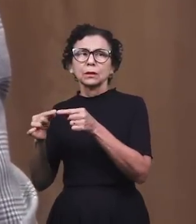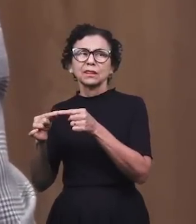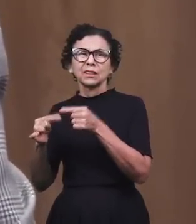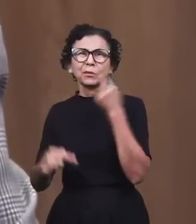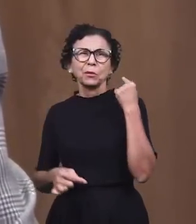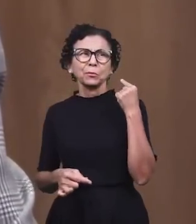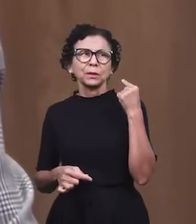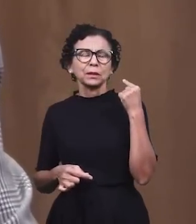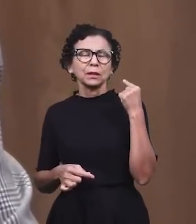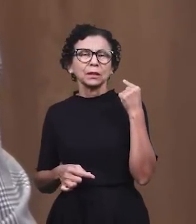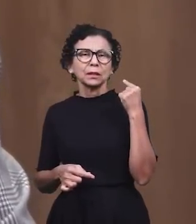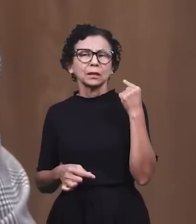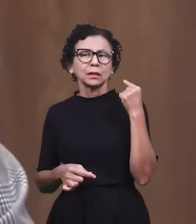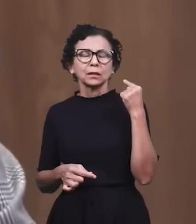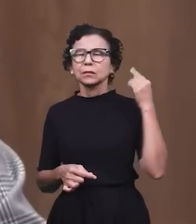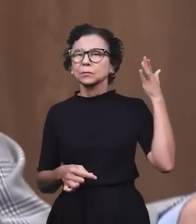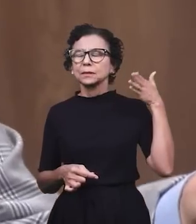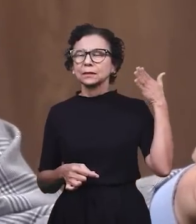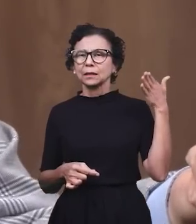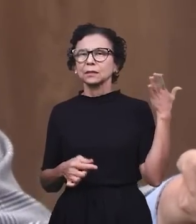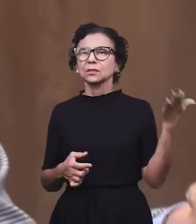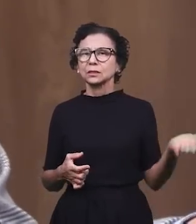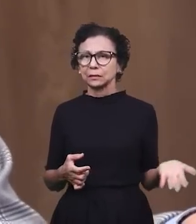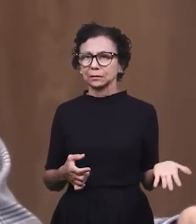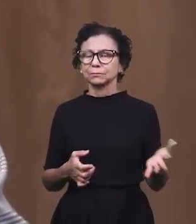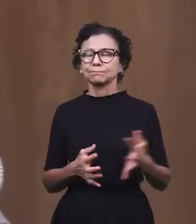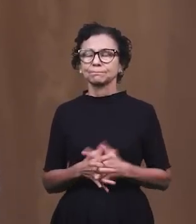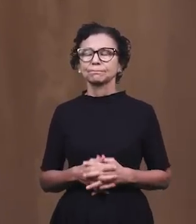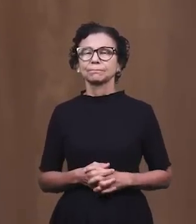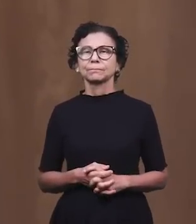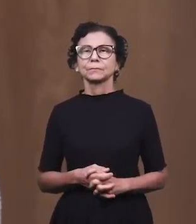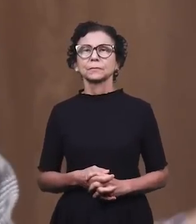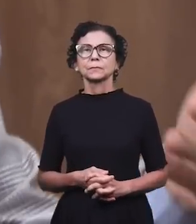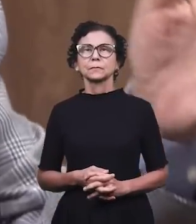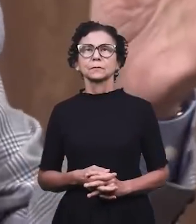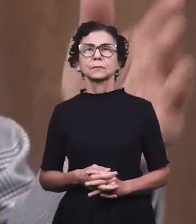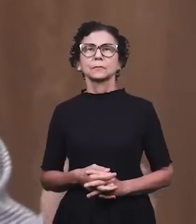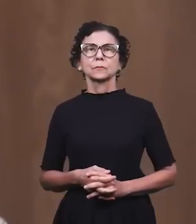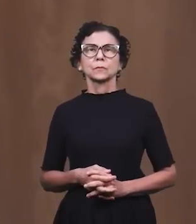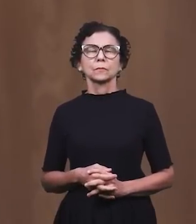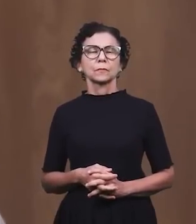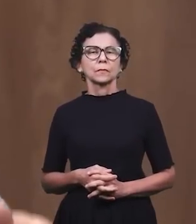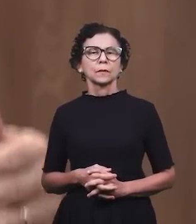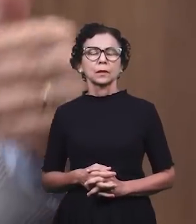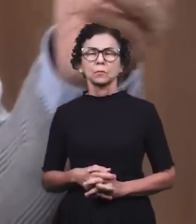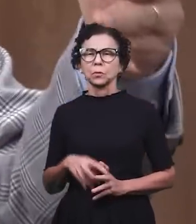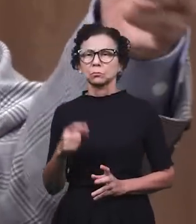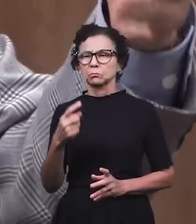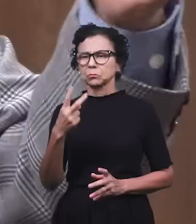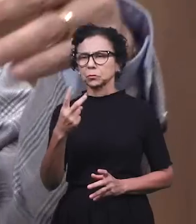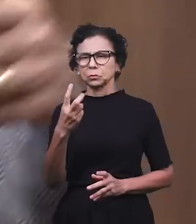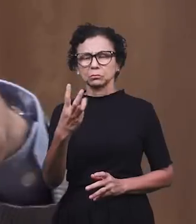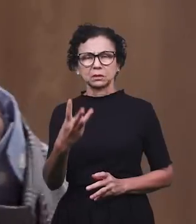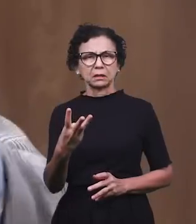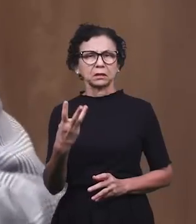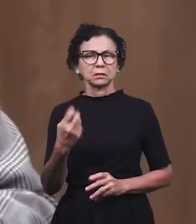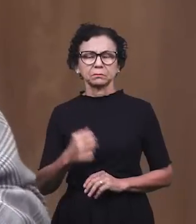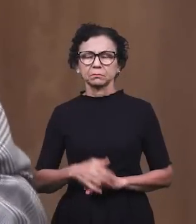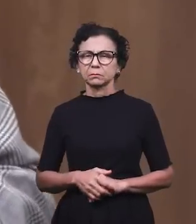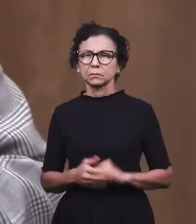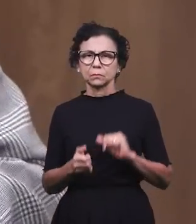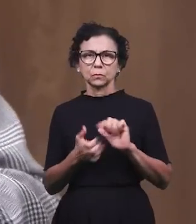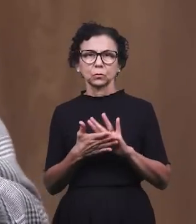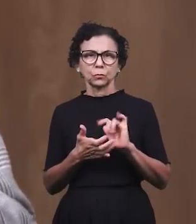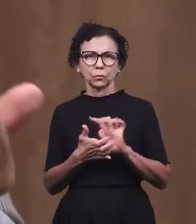irmão do louvor tem que ter. É por isso que é importante a participação dele ou de mais de um. Né? Pode ser 1, 2 ou 3,